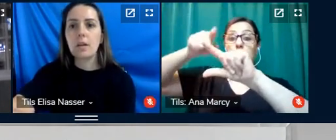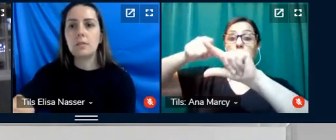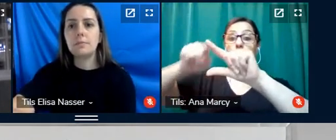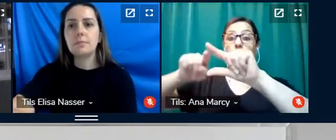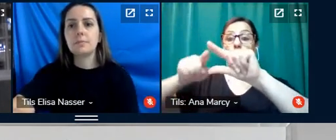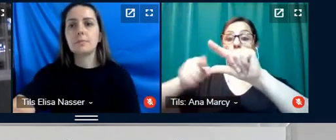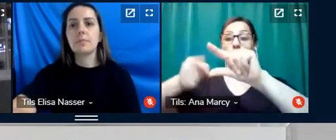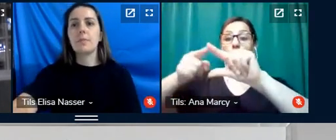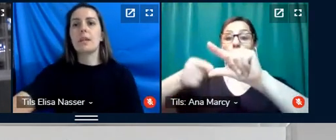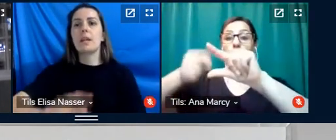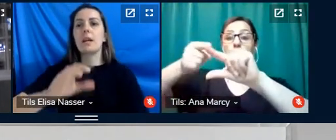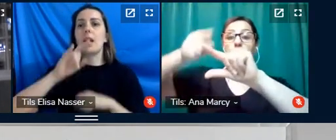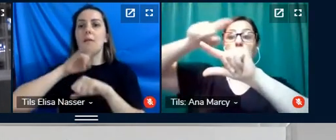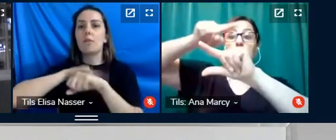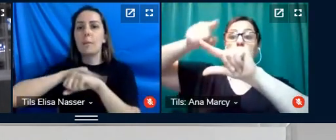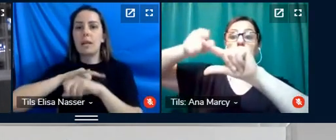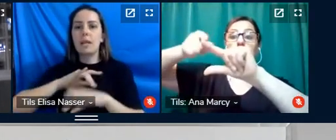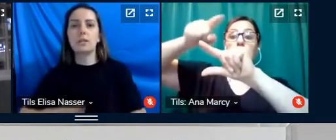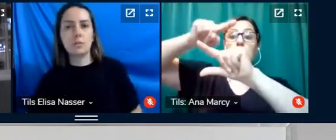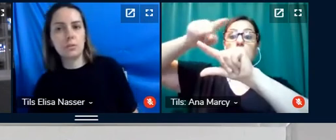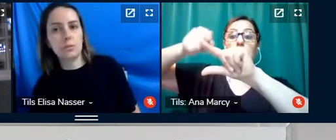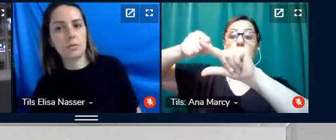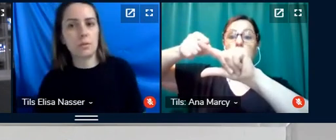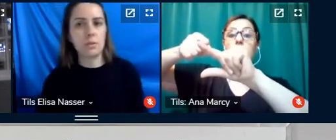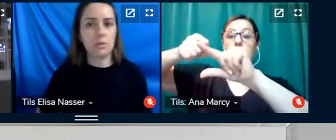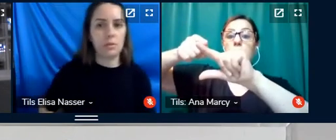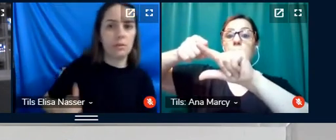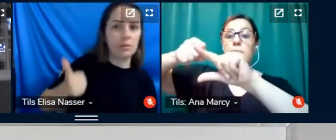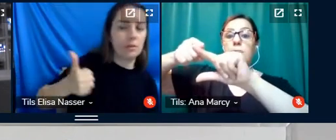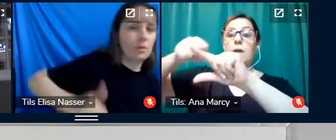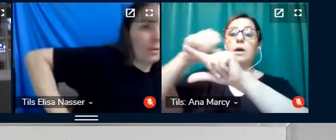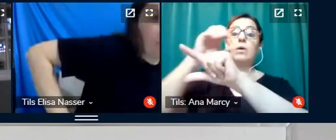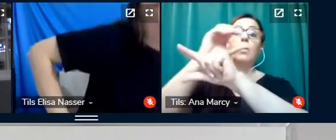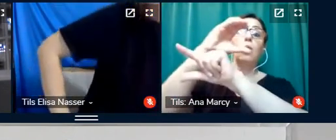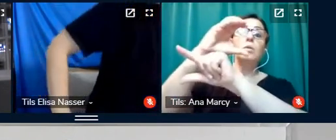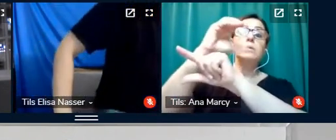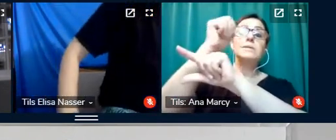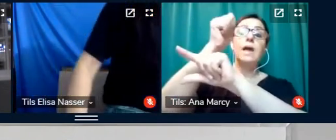cateto adjacente? Você tem que olhar para o ângulo, tá?